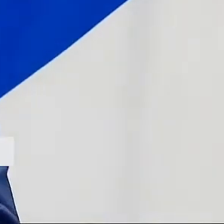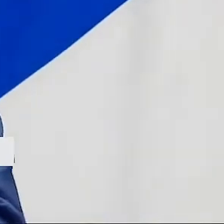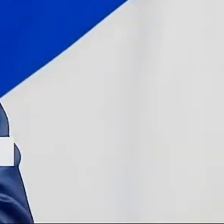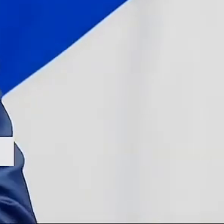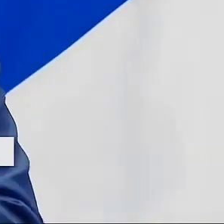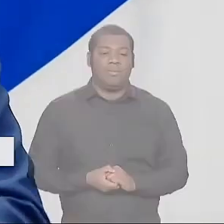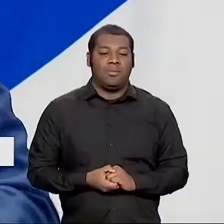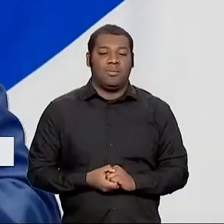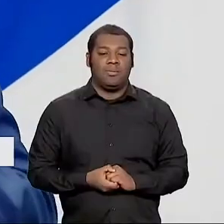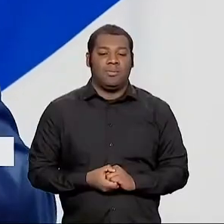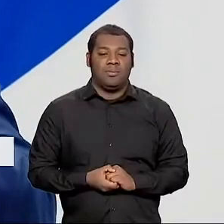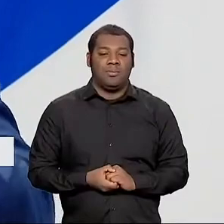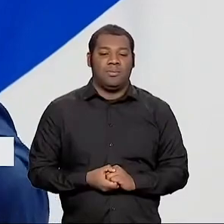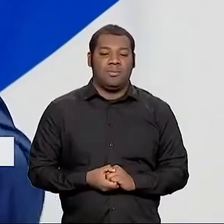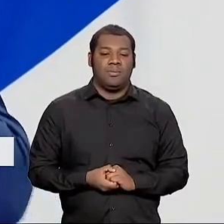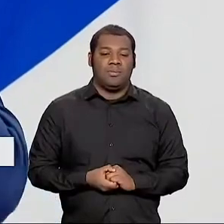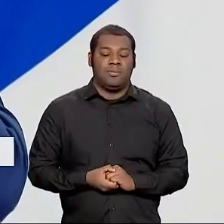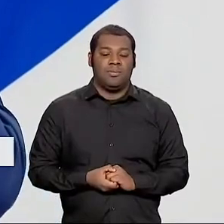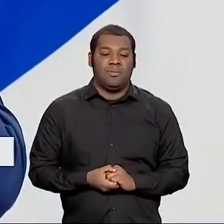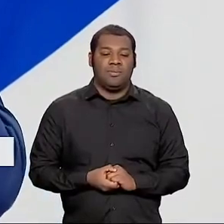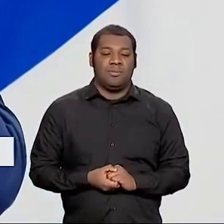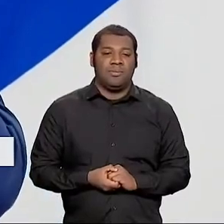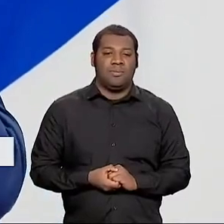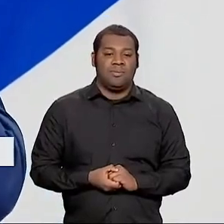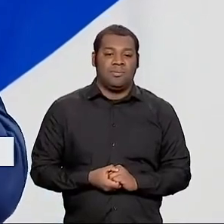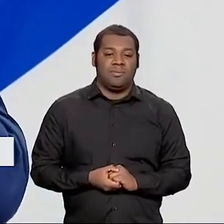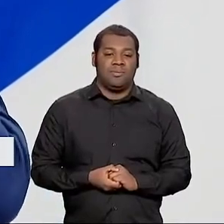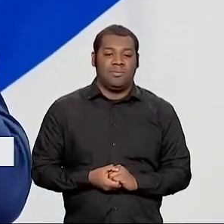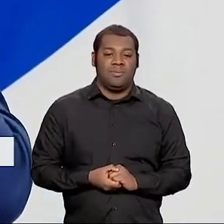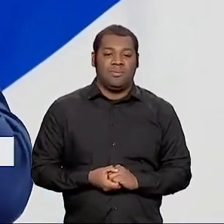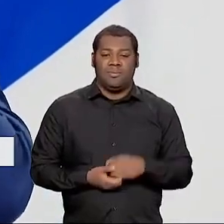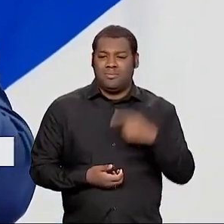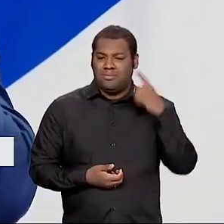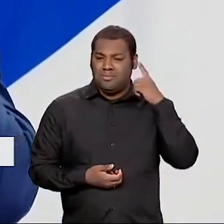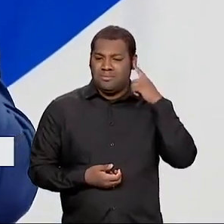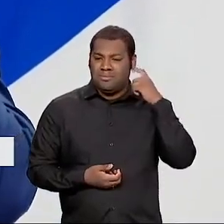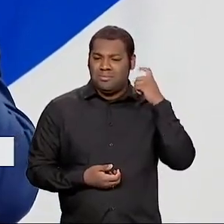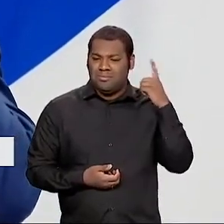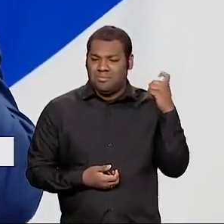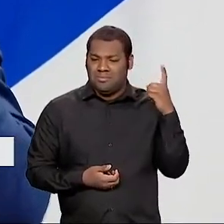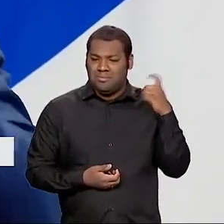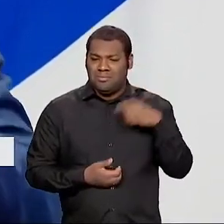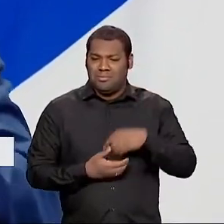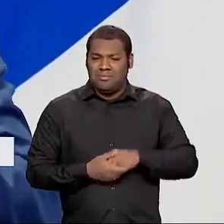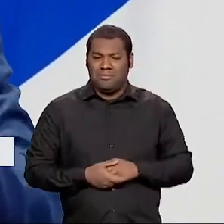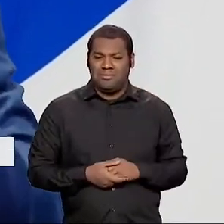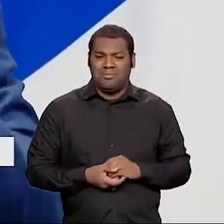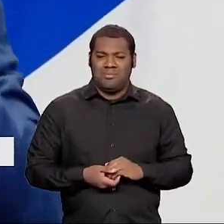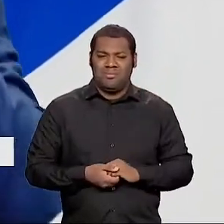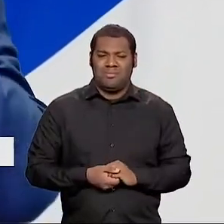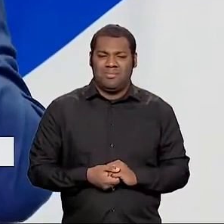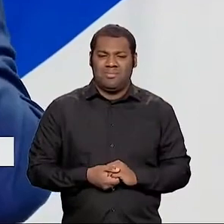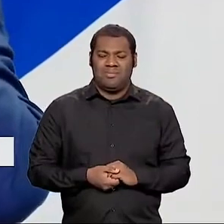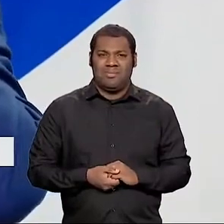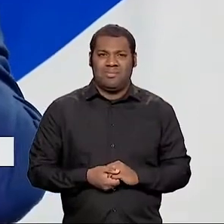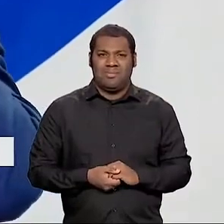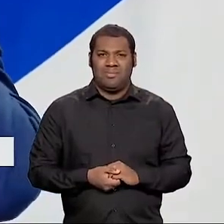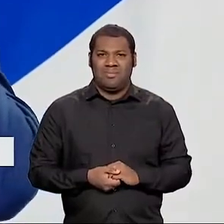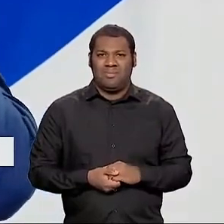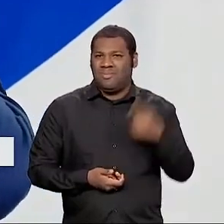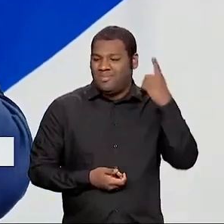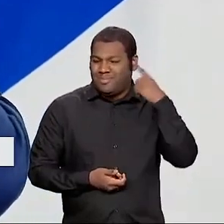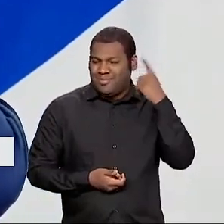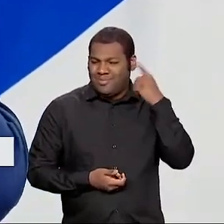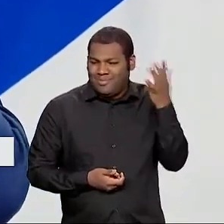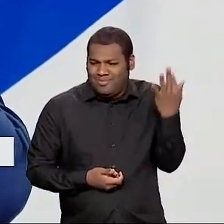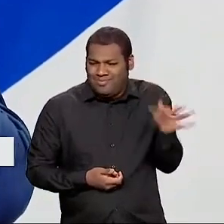Tudo bem, Dade? Esse negócio aqui está caindo. É por isso que eu... O problema do defeito na minha orelha é que a bichinha está torta. Esse